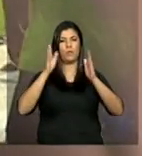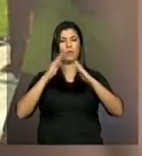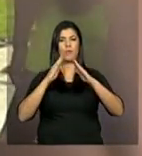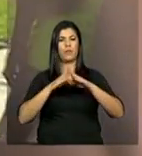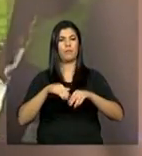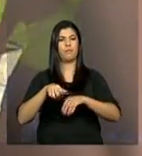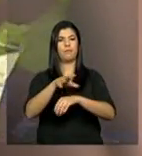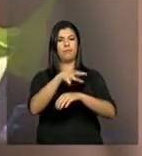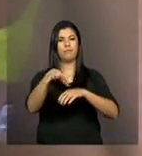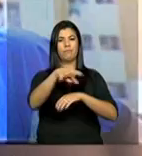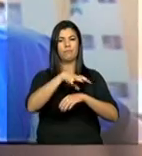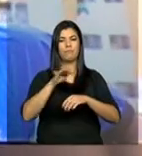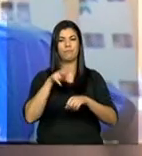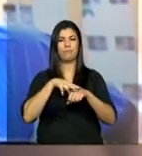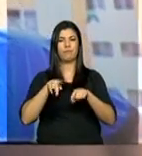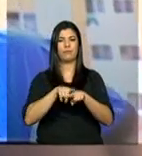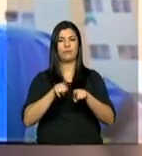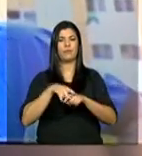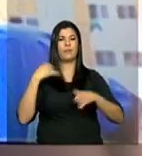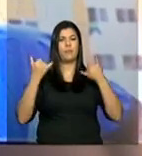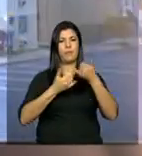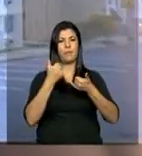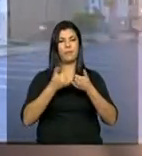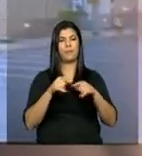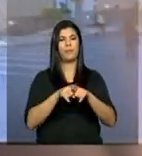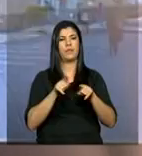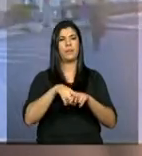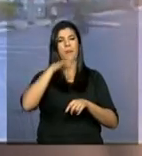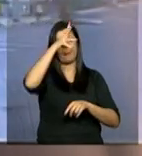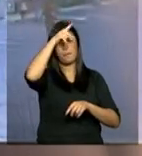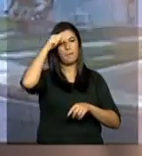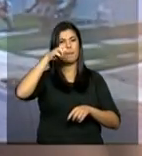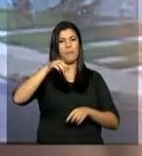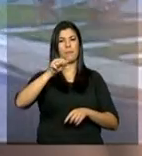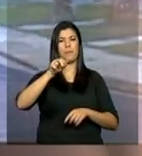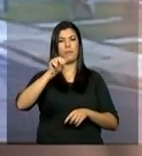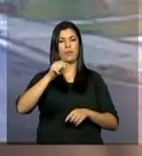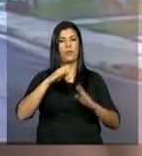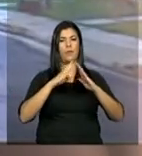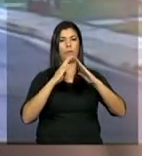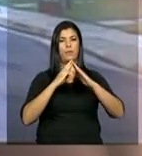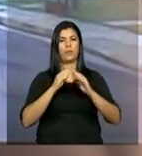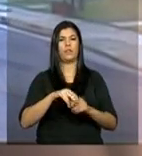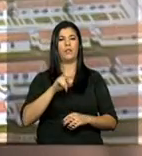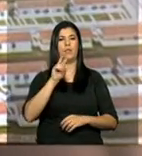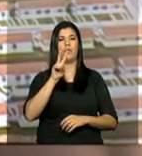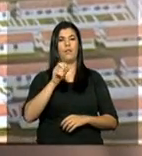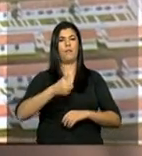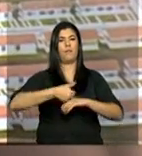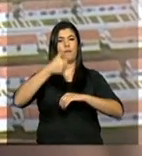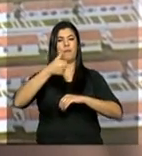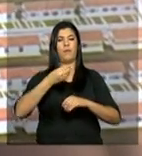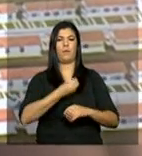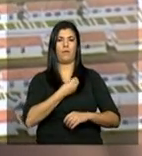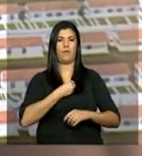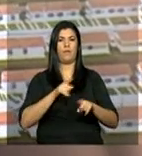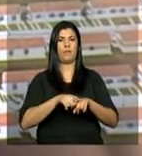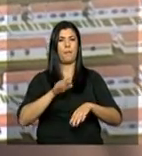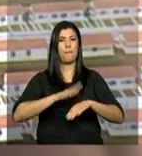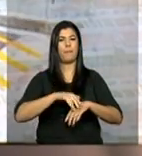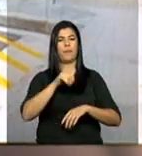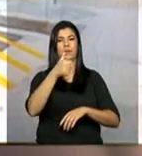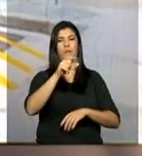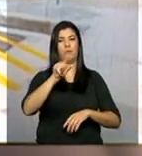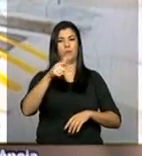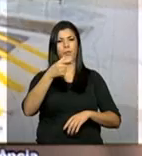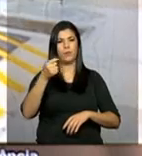área de lazer. E em Manaus, na região norte, o residencial Viver Melhor já tem mais de 8.800 unidades